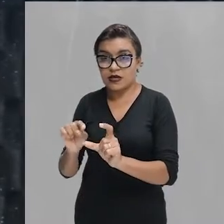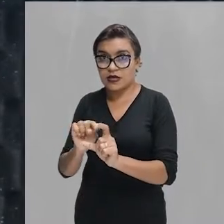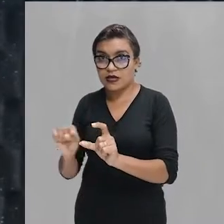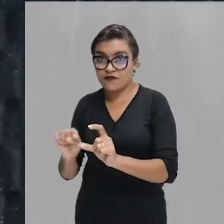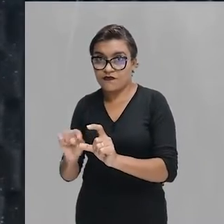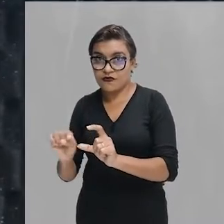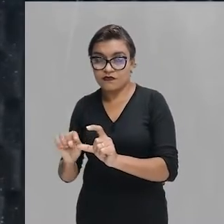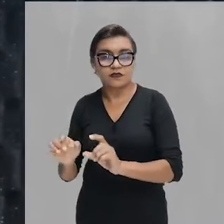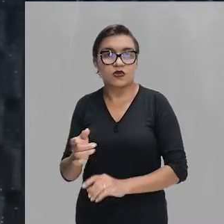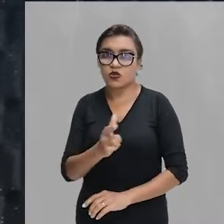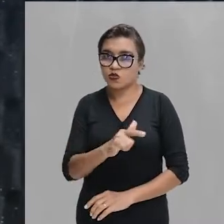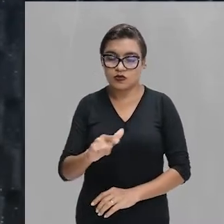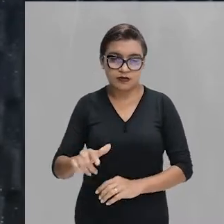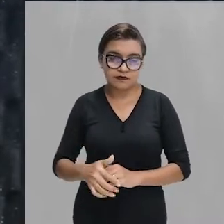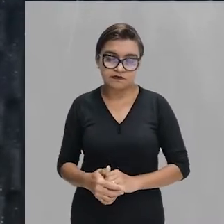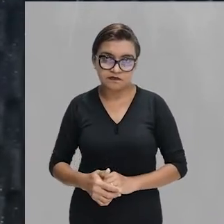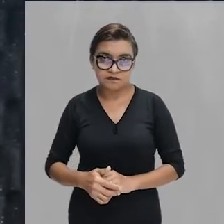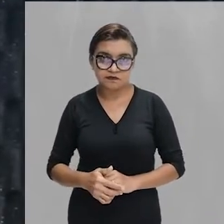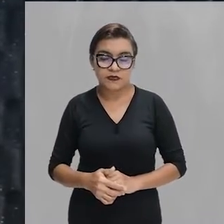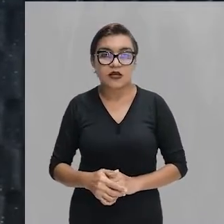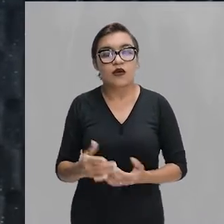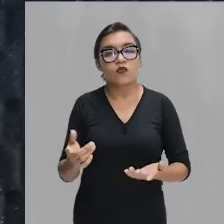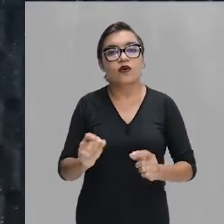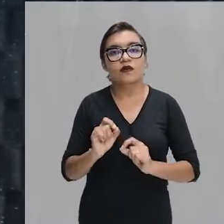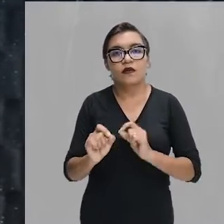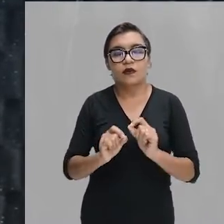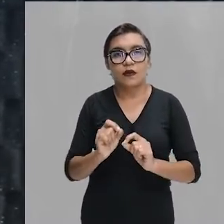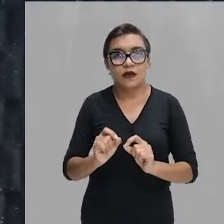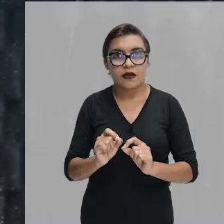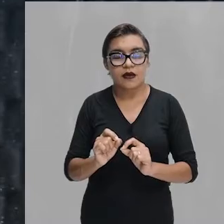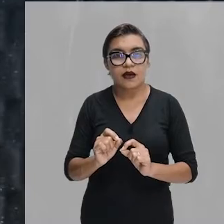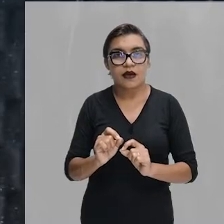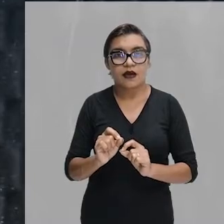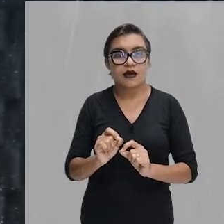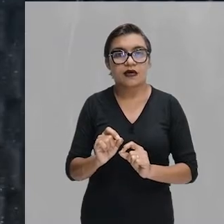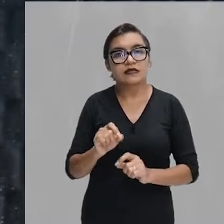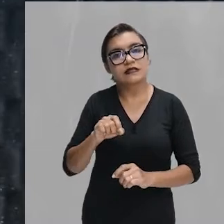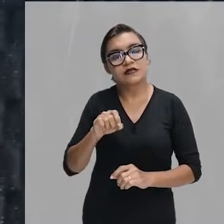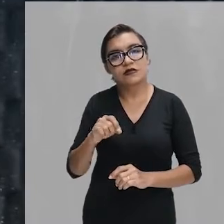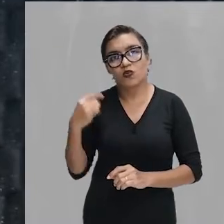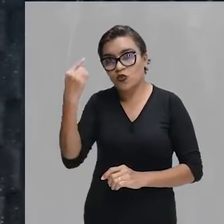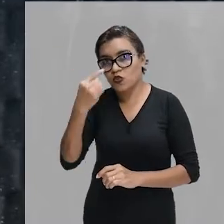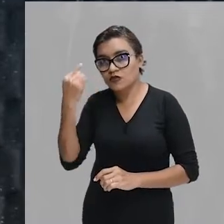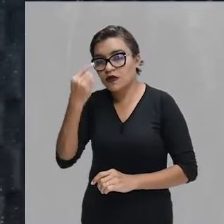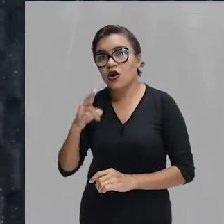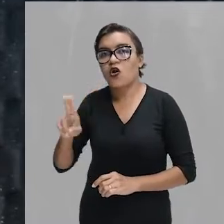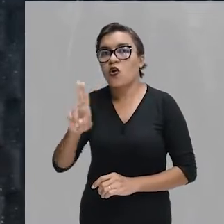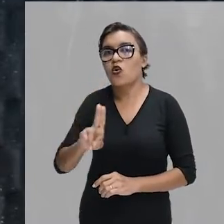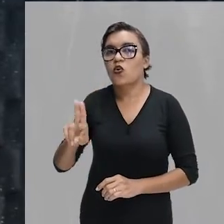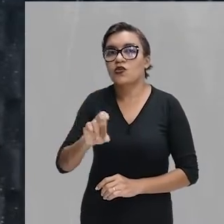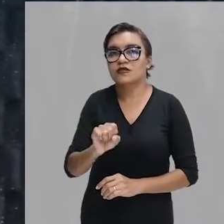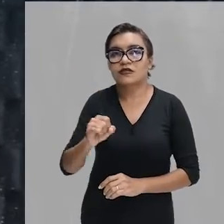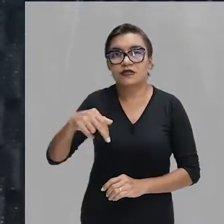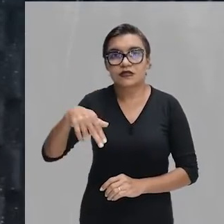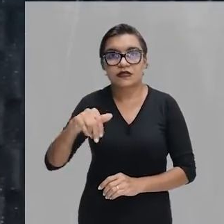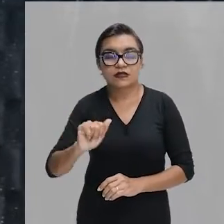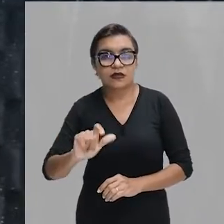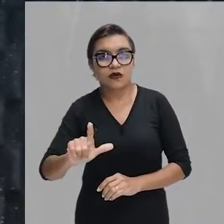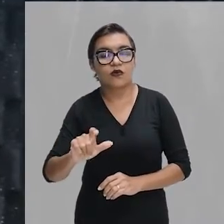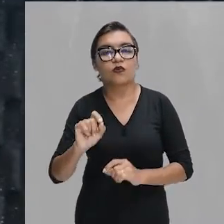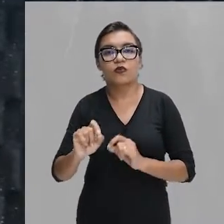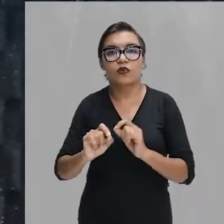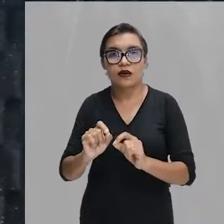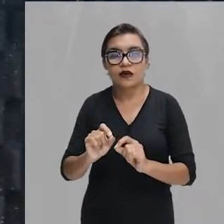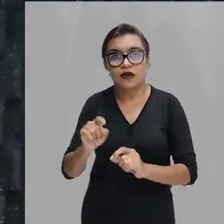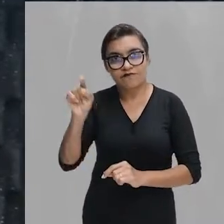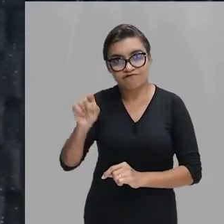vocês, o único sinal gráfico que nós temos em espanhol é la tilde, tá? Que é a acentuação do agudo, tá? Em